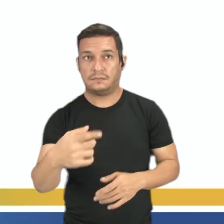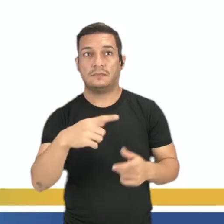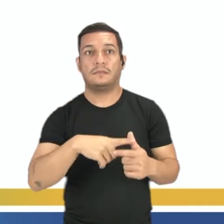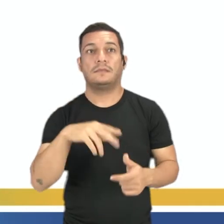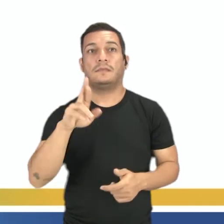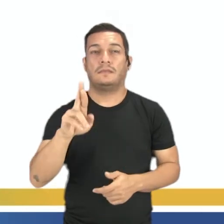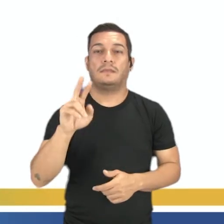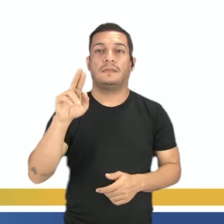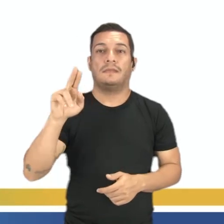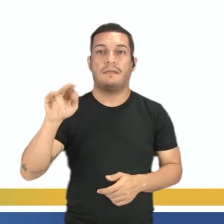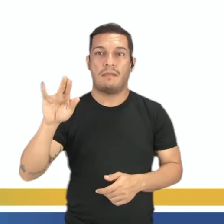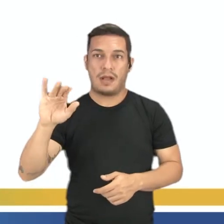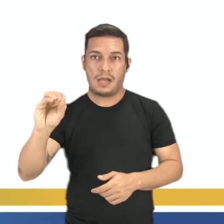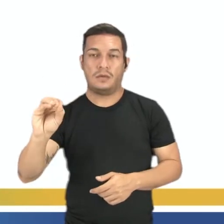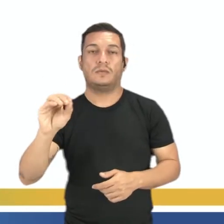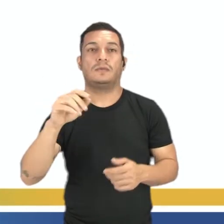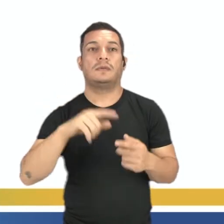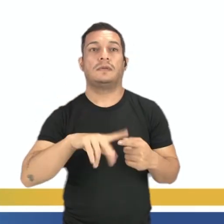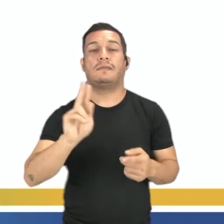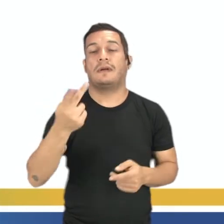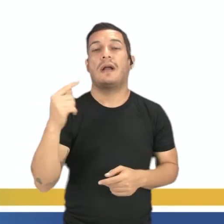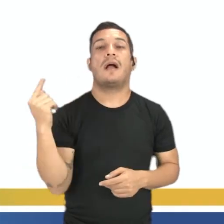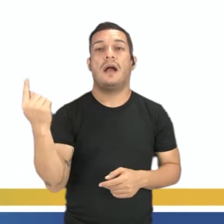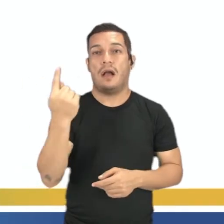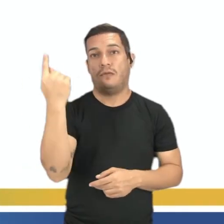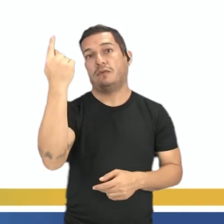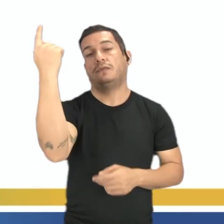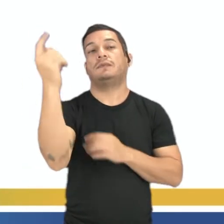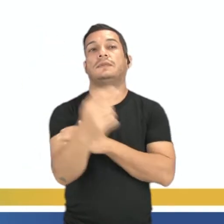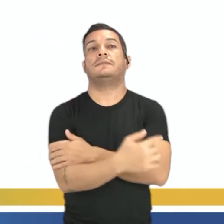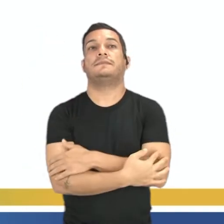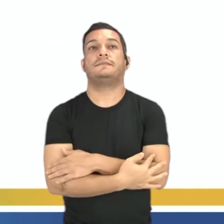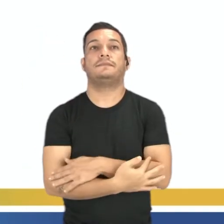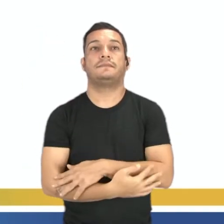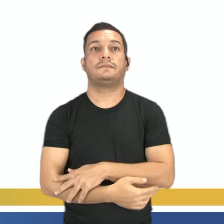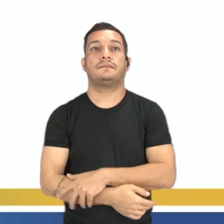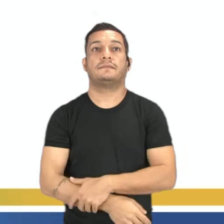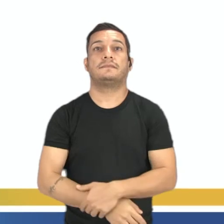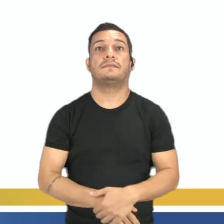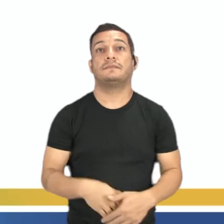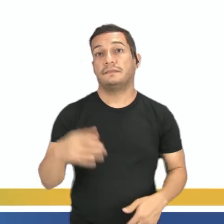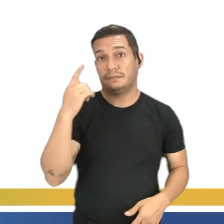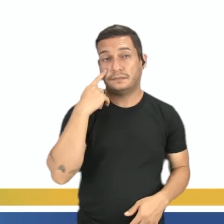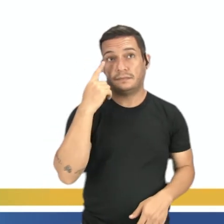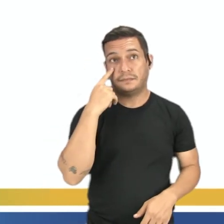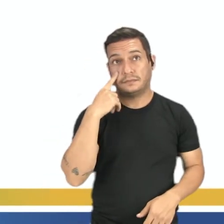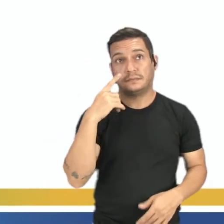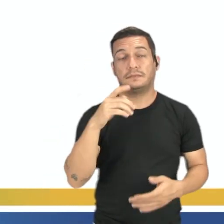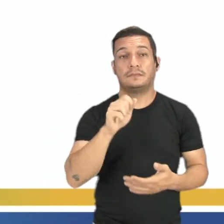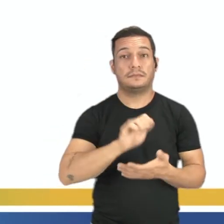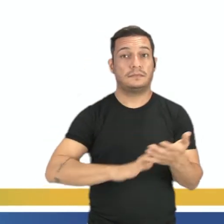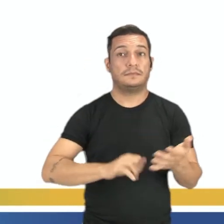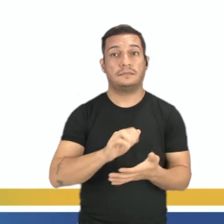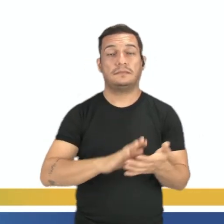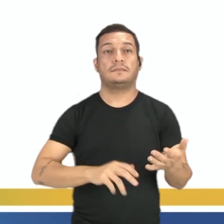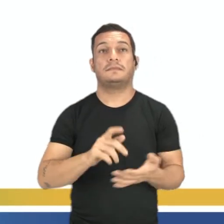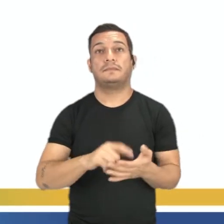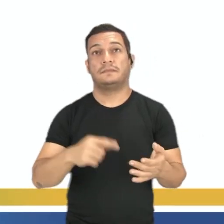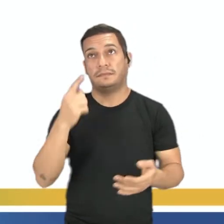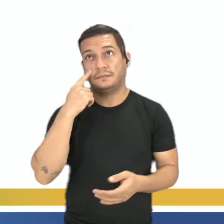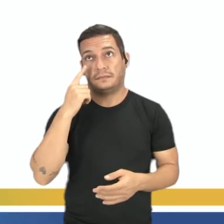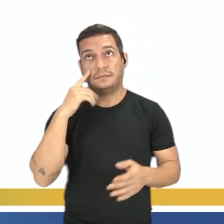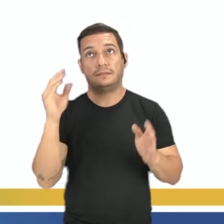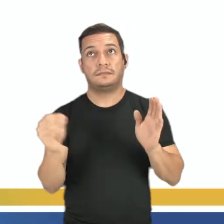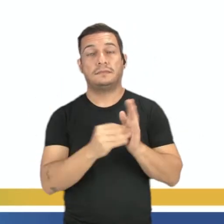meu R é o raio. O H, a altura. Então, vamos ver alguns exercícios para